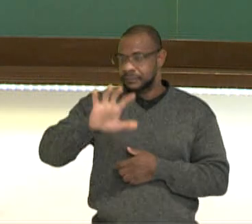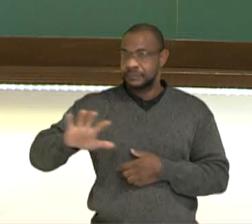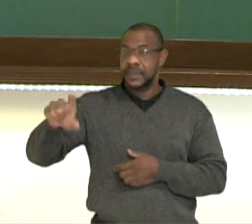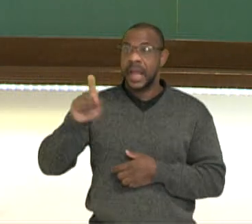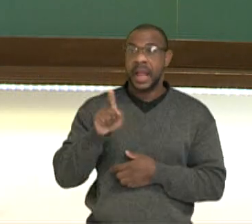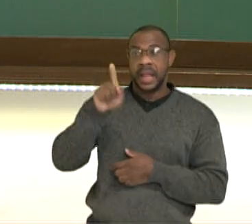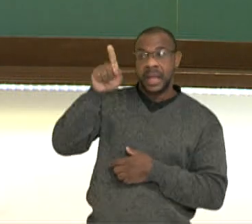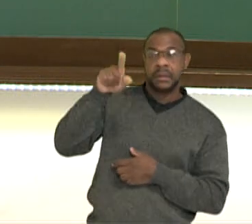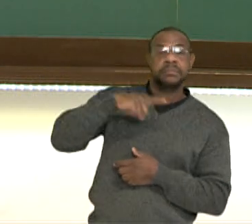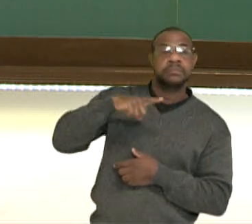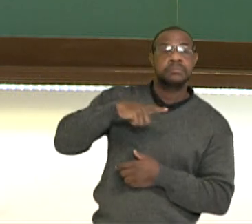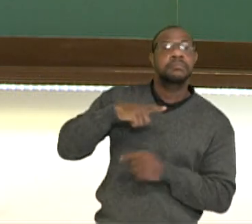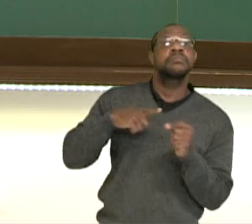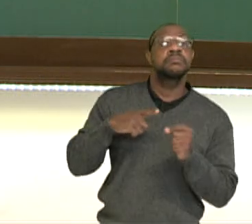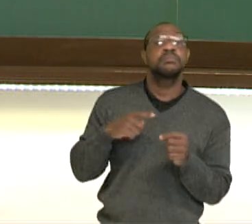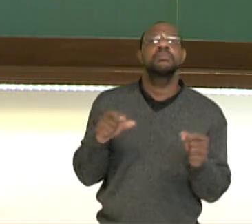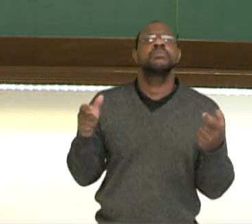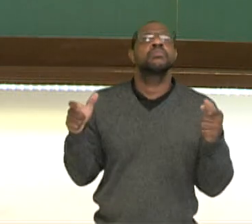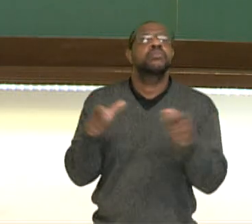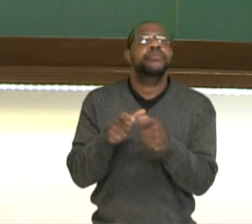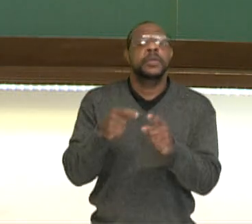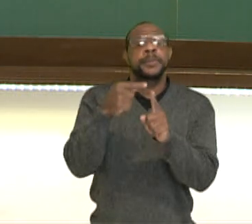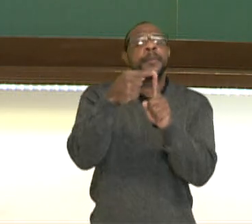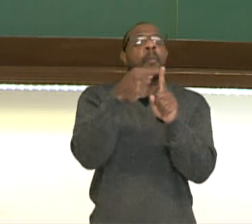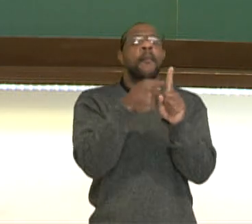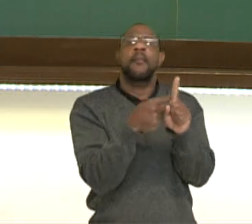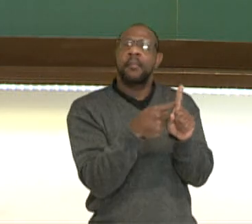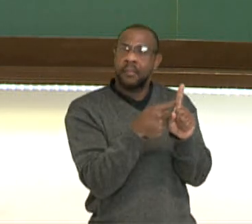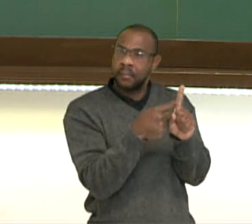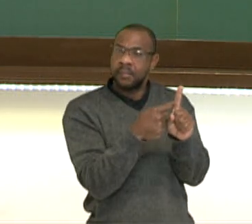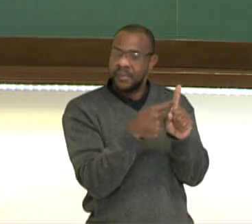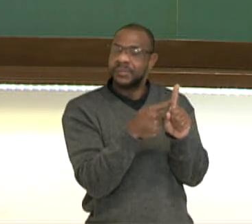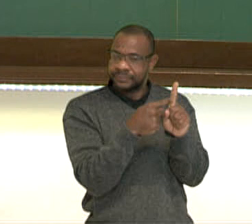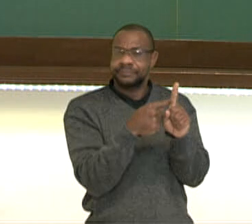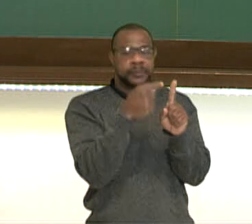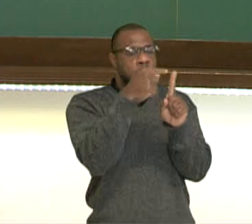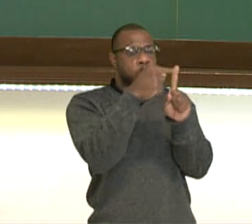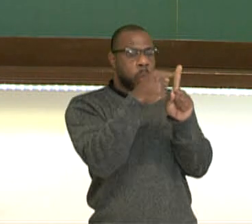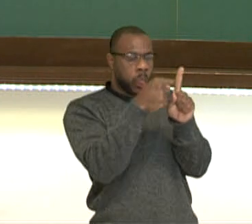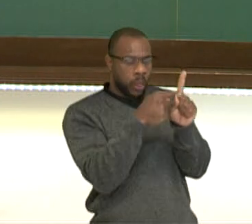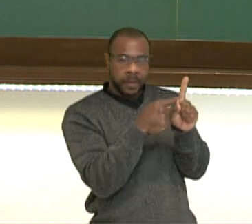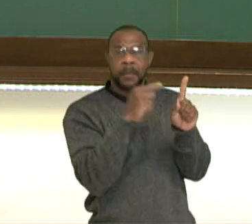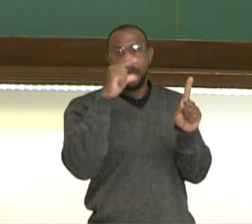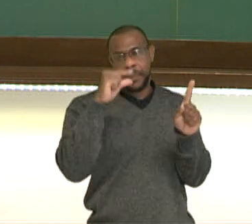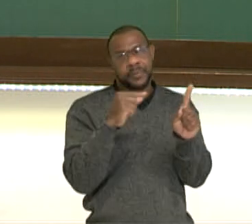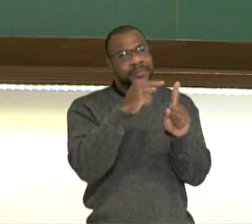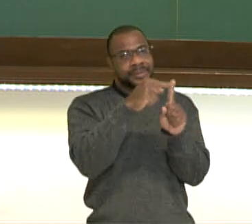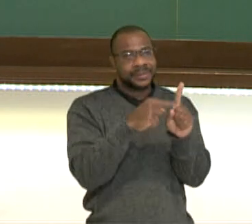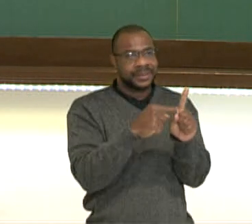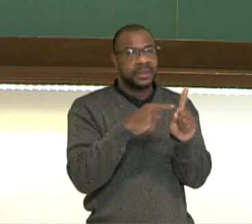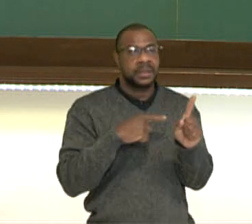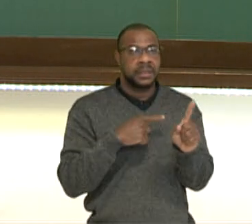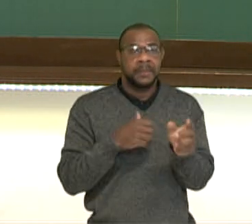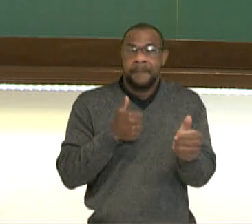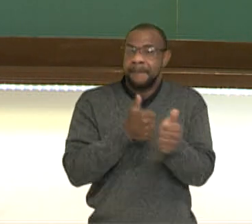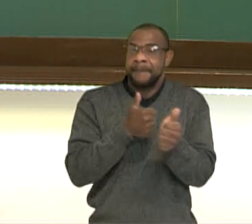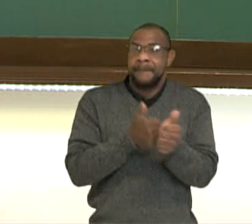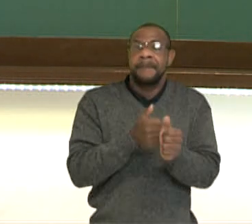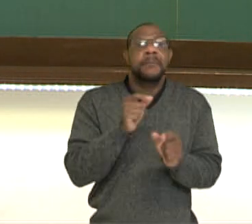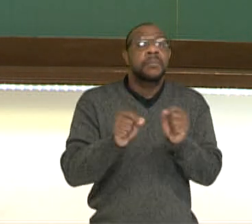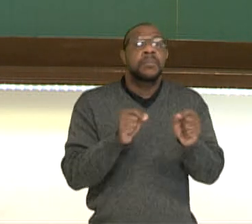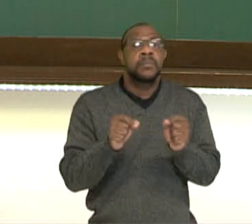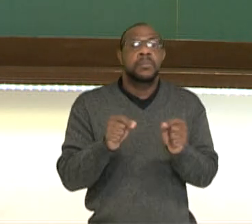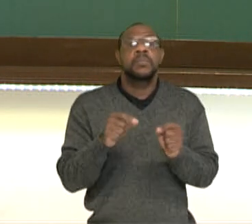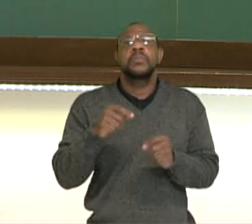nós temos as menores temperaturas da Europa, por serem áreas que estão muito mais próximas